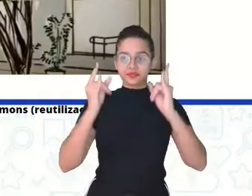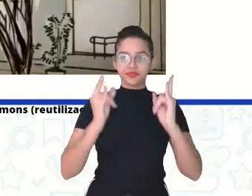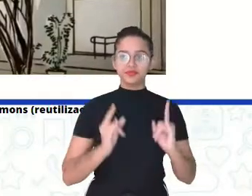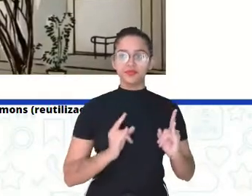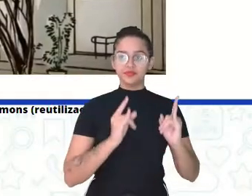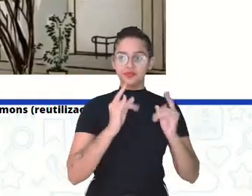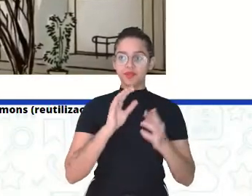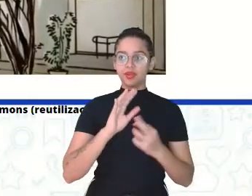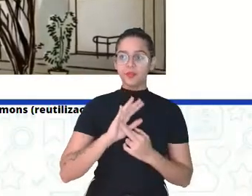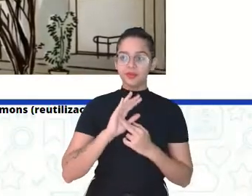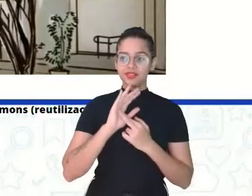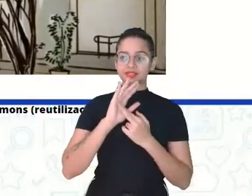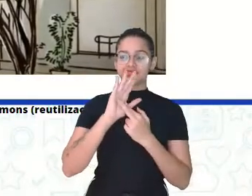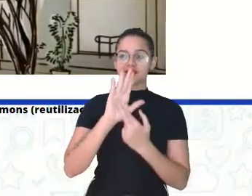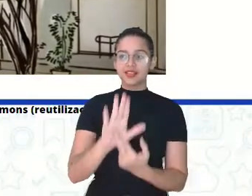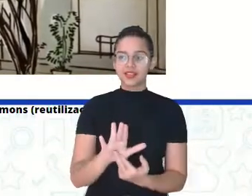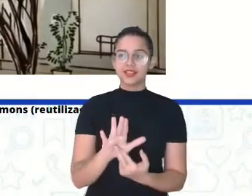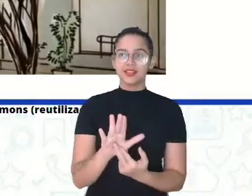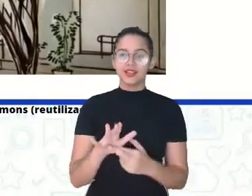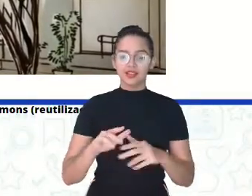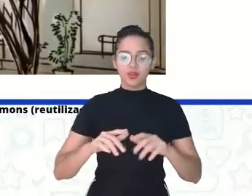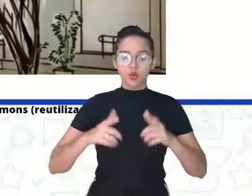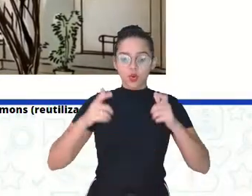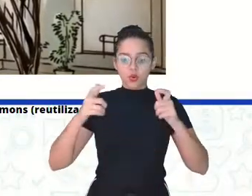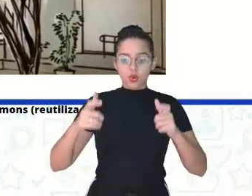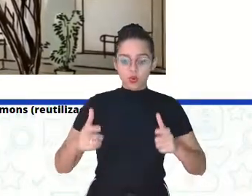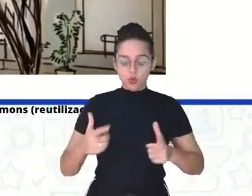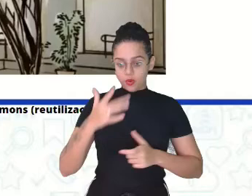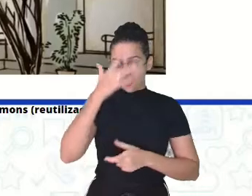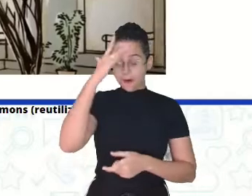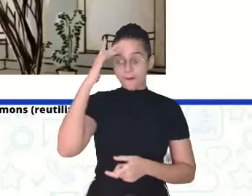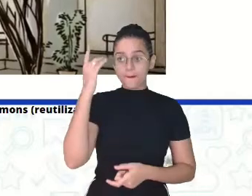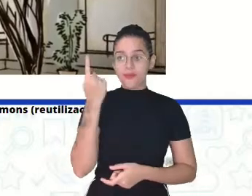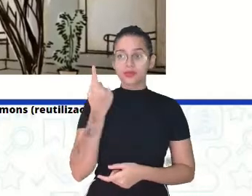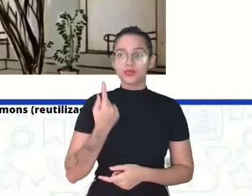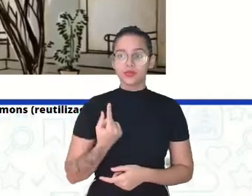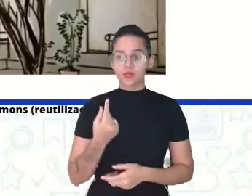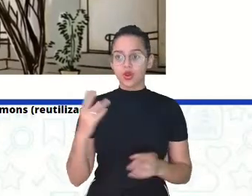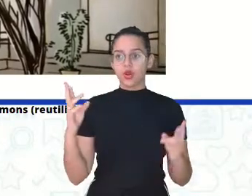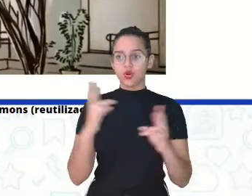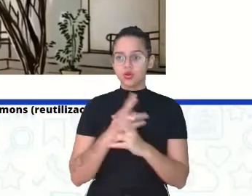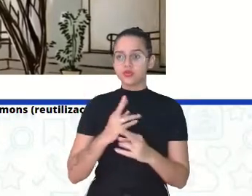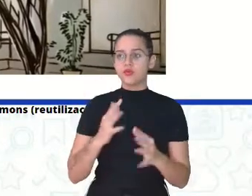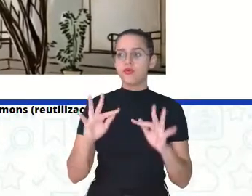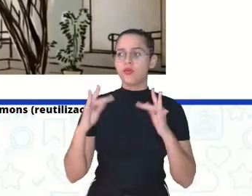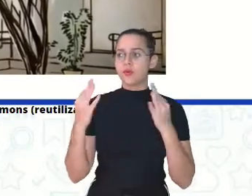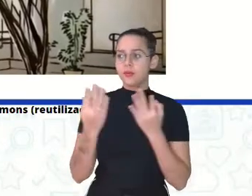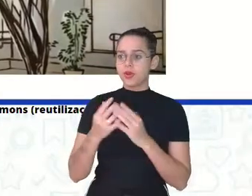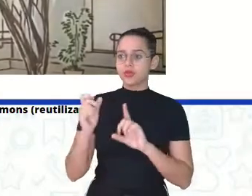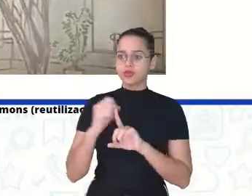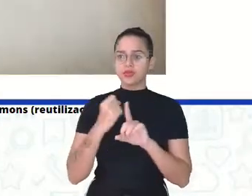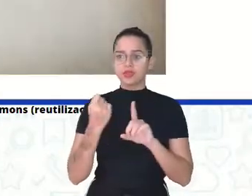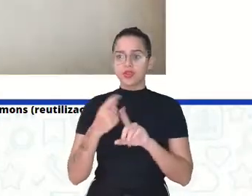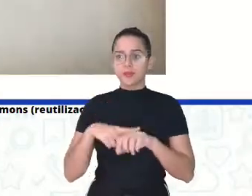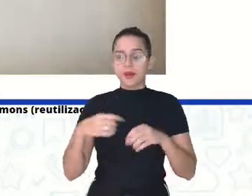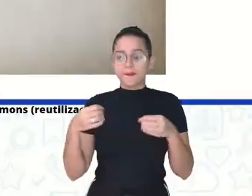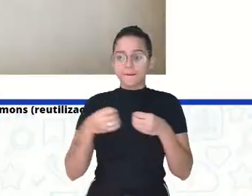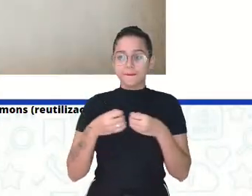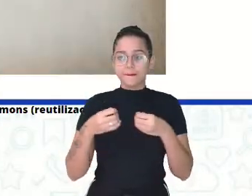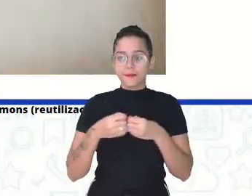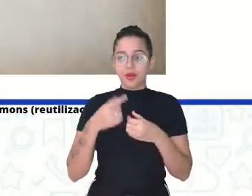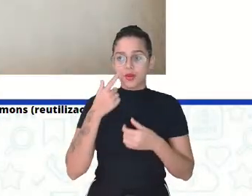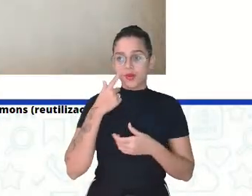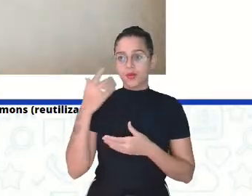pelas superquadras, adequa o espaço ao indivíduo em suas relações familiares e sociais mais próximas.